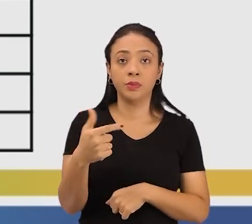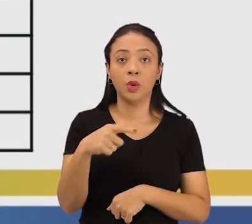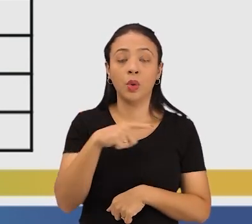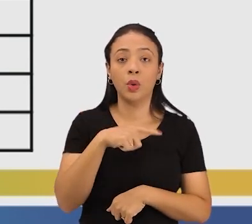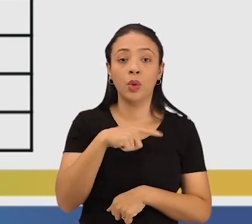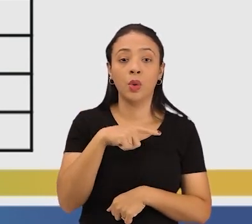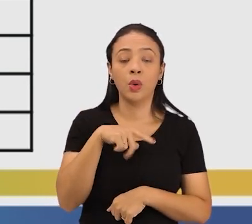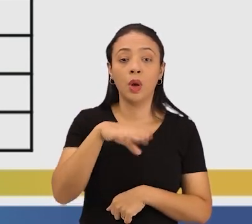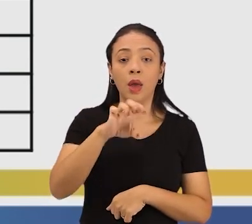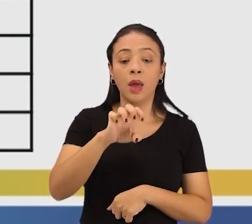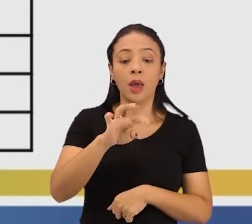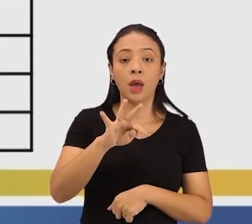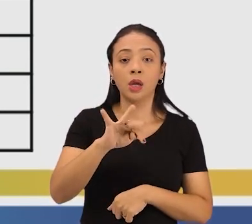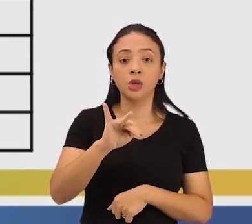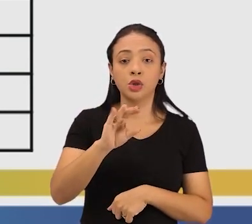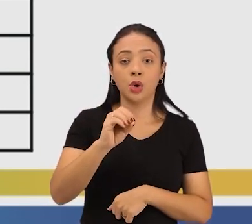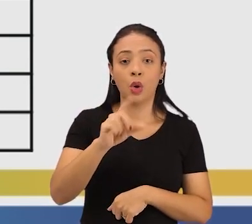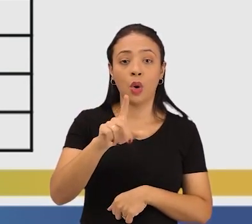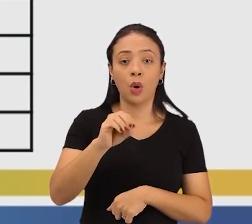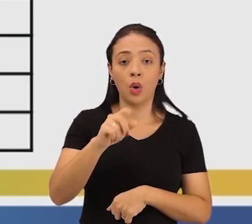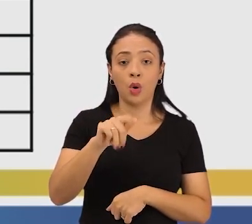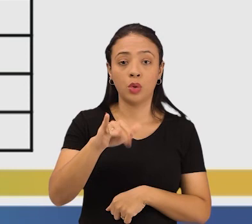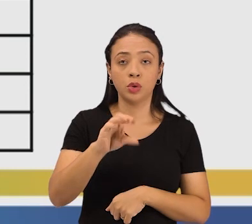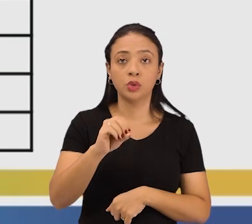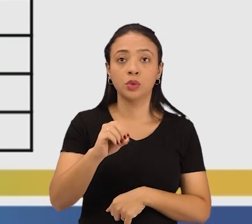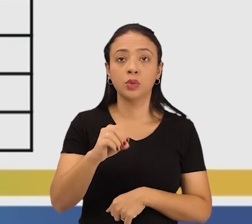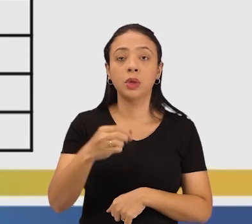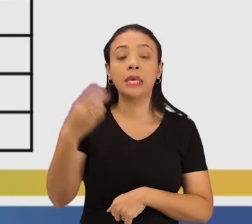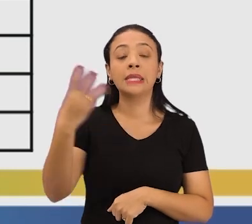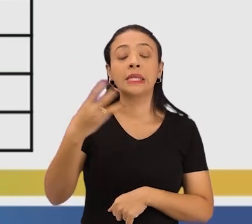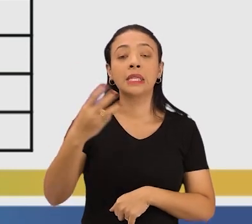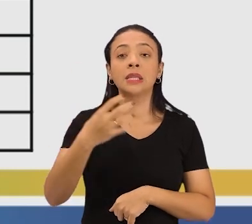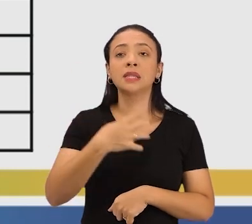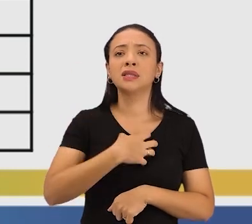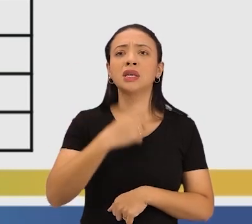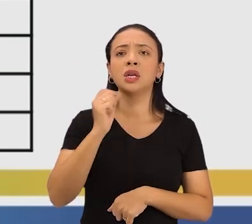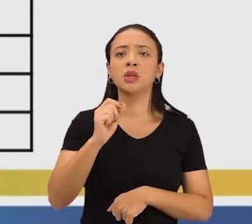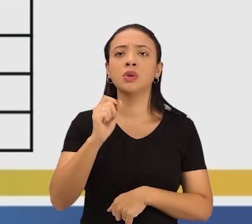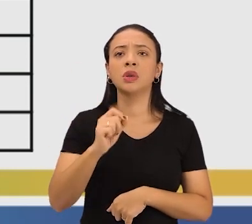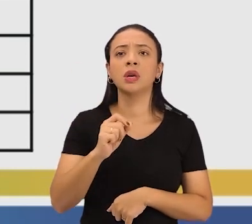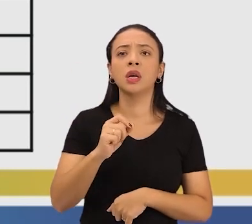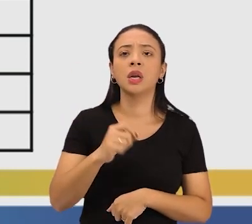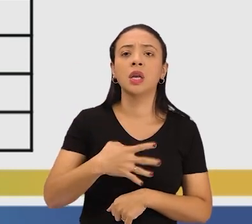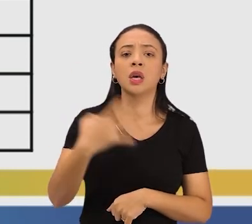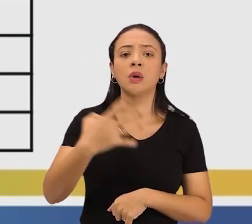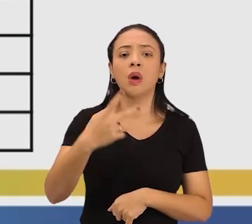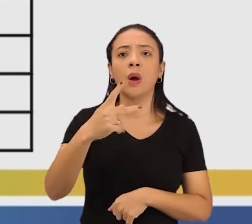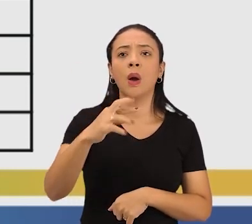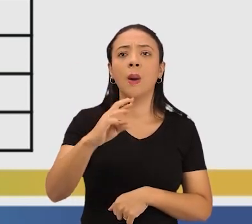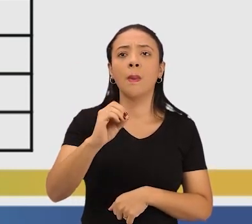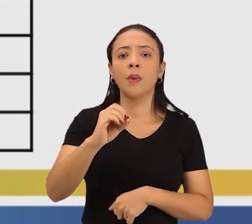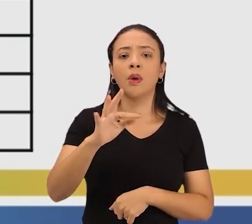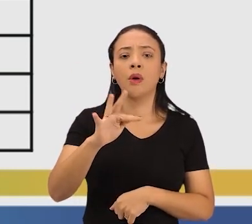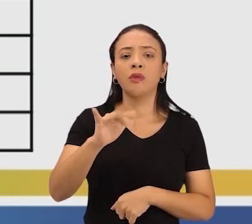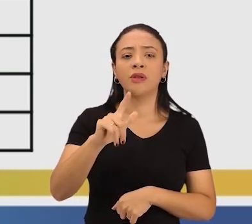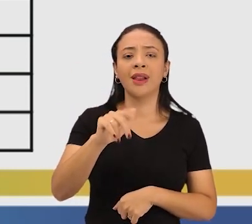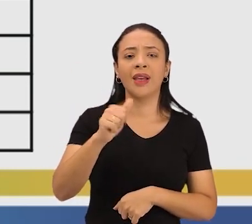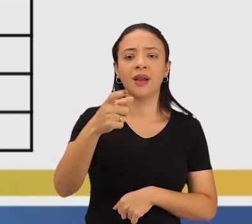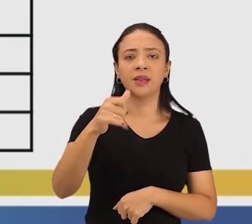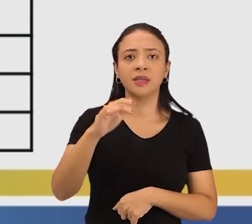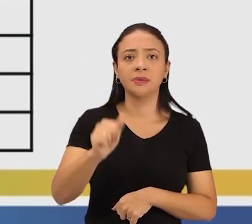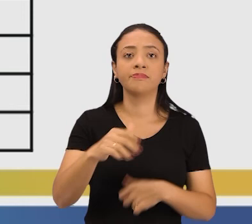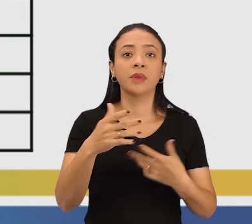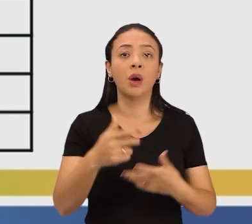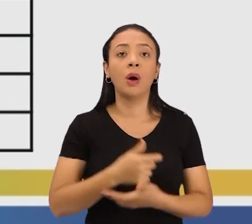agente etiológico. Na terceira, sintomas. E na quarta, profilaxia. Agente etiológico, para quem